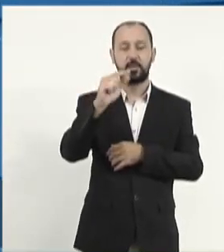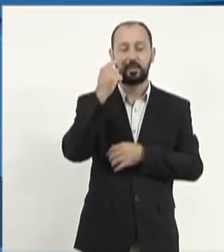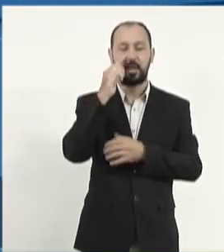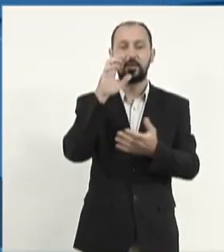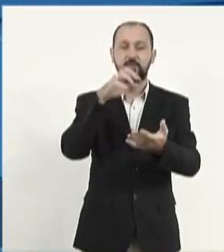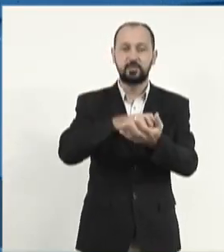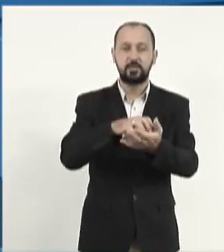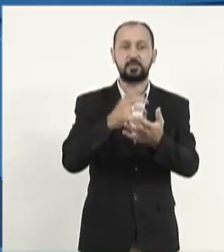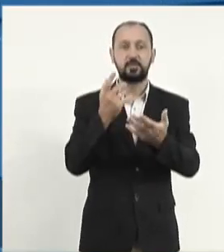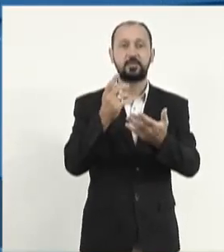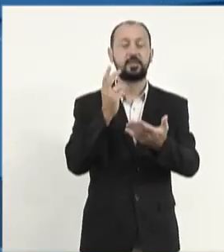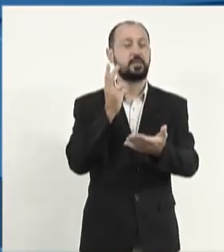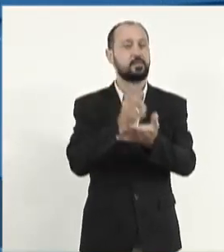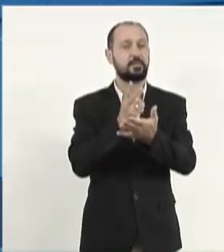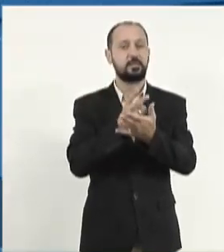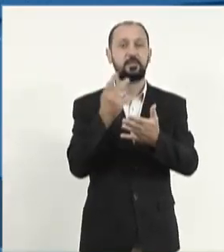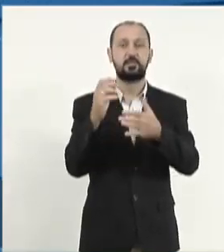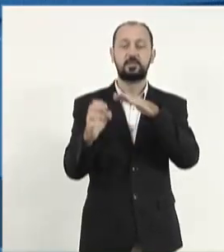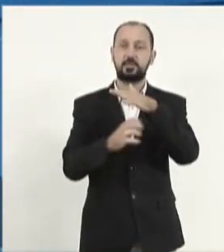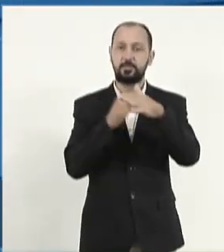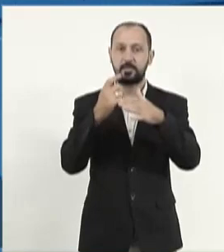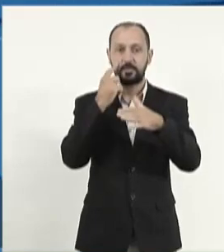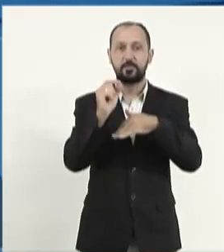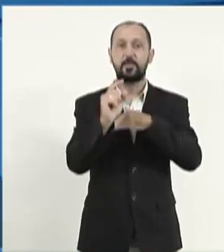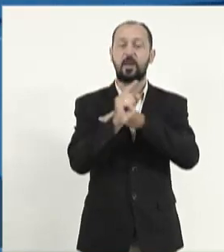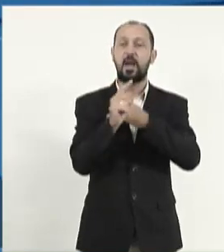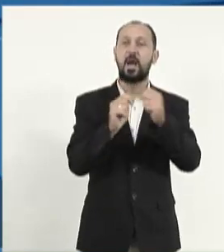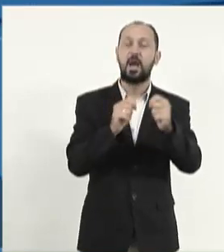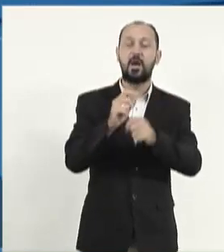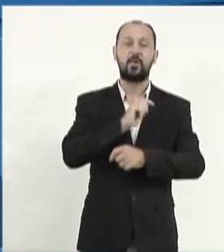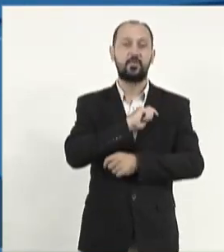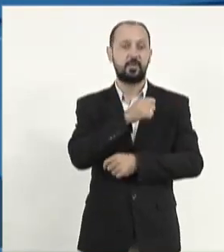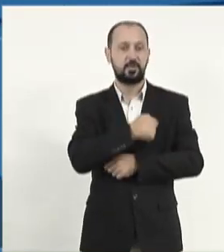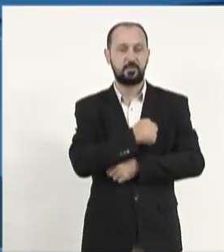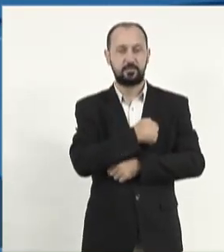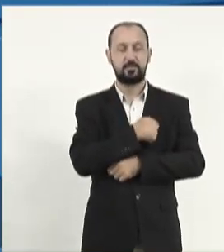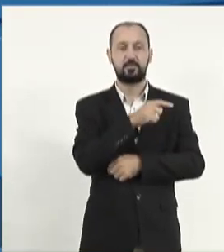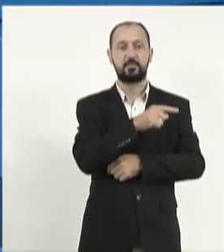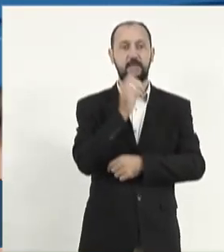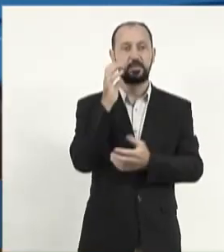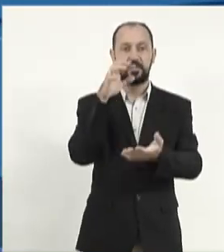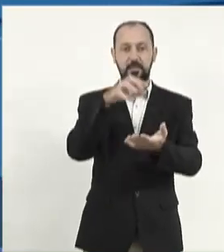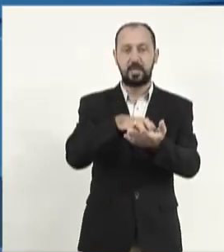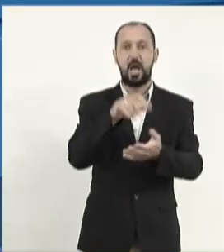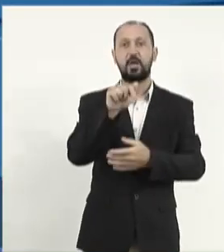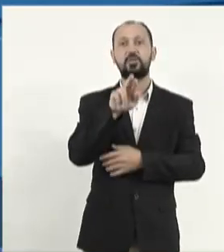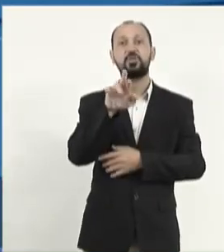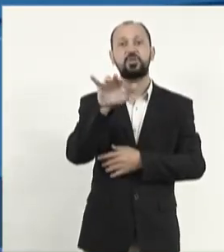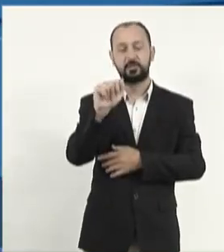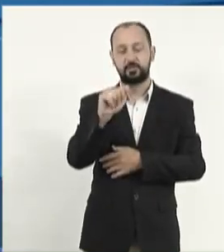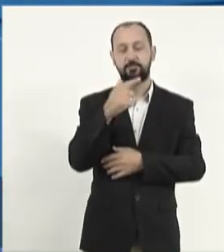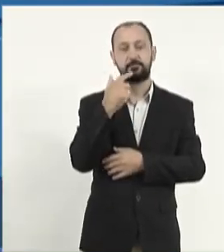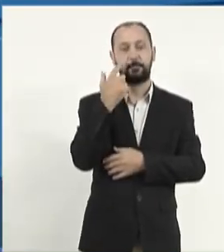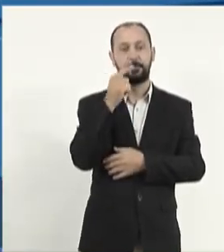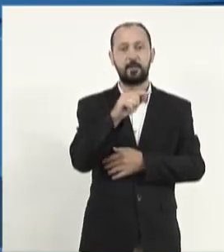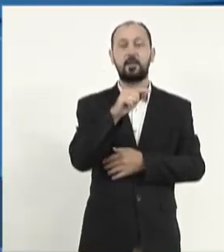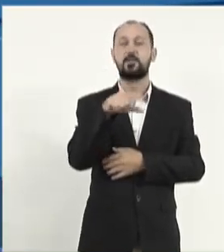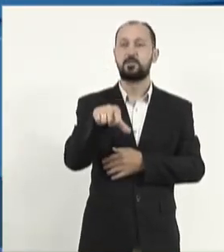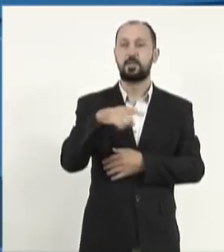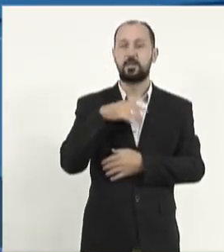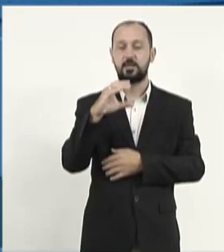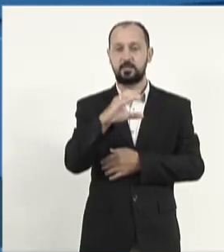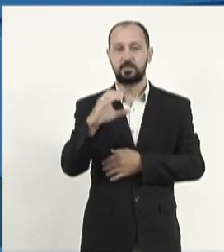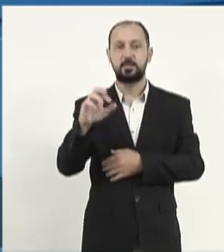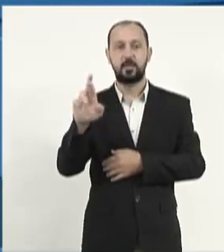normalmente todas as concessionárias estão sujeitas à fiscalização das agências reguladoras. Como nós temos aqui a CCR, que é